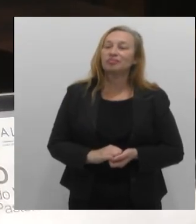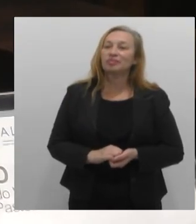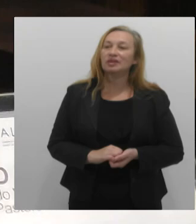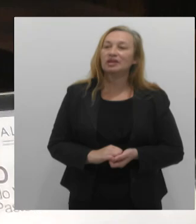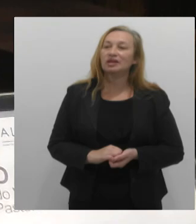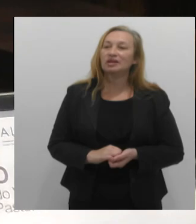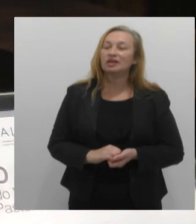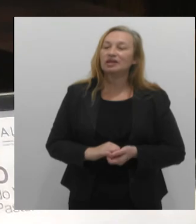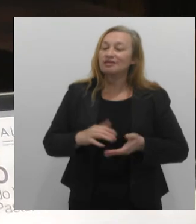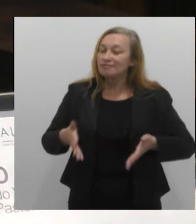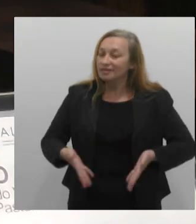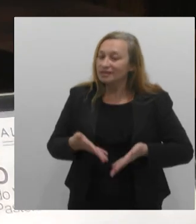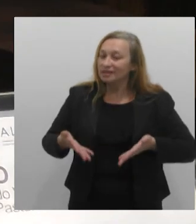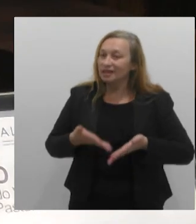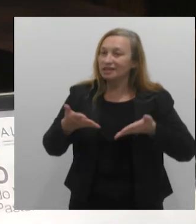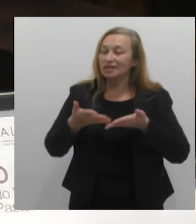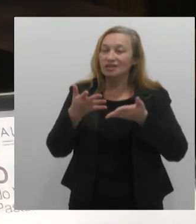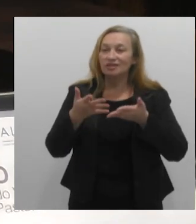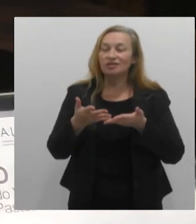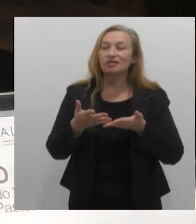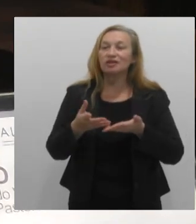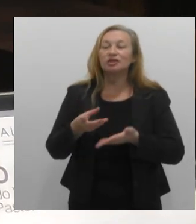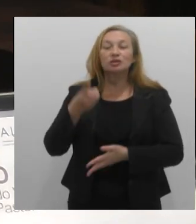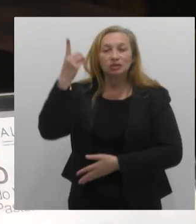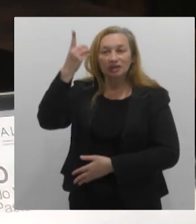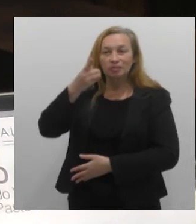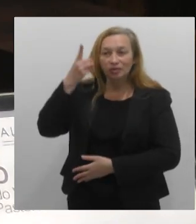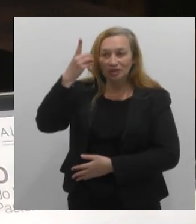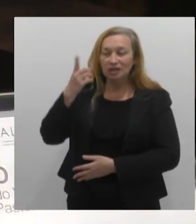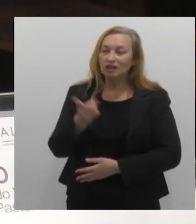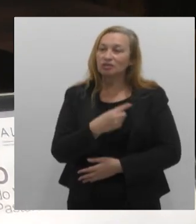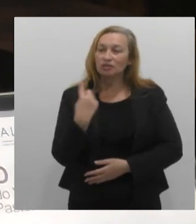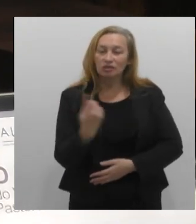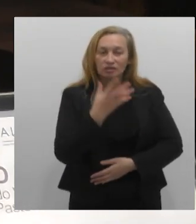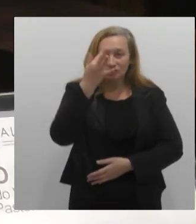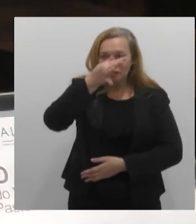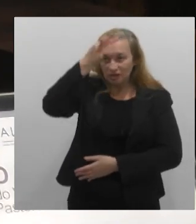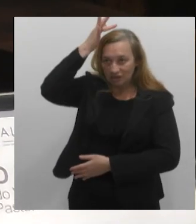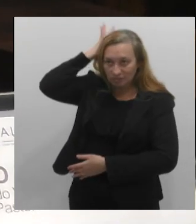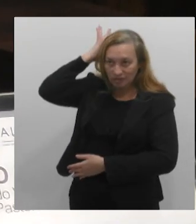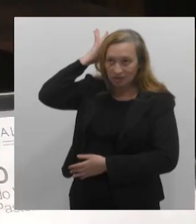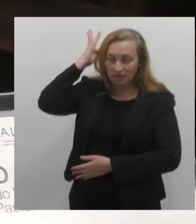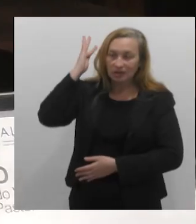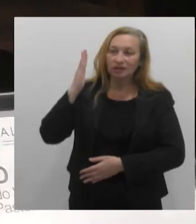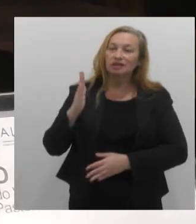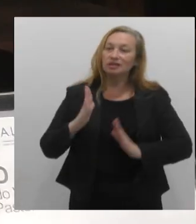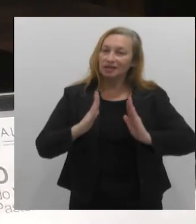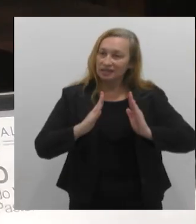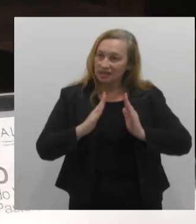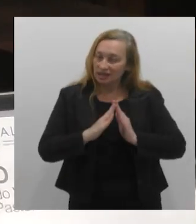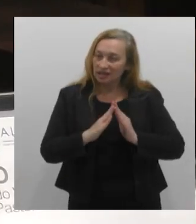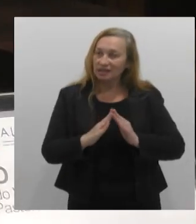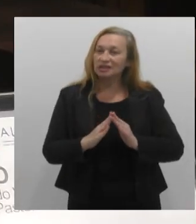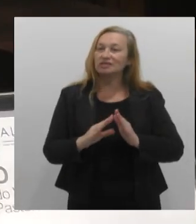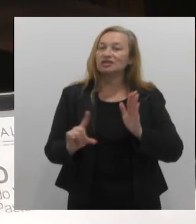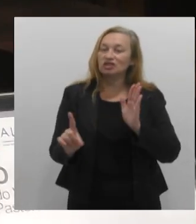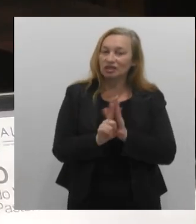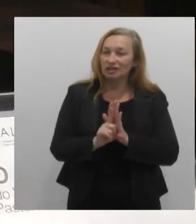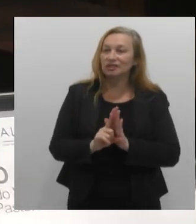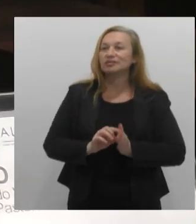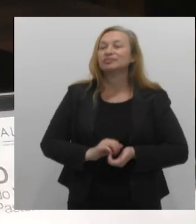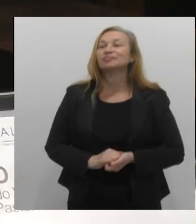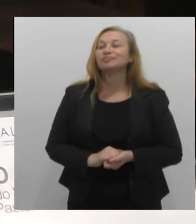significativa iniciativa do nosso deputado Fred Pacheco nesta Casa Legislativa.